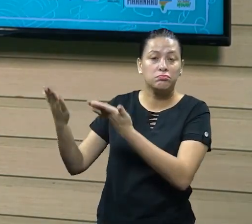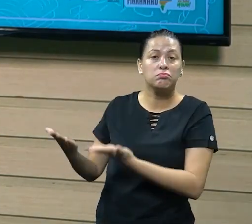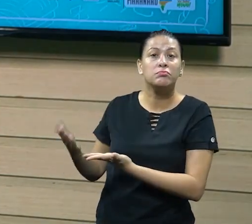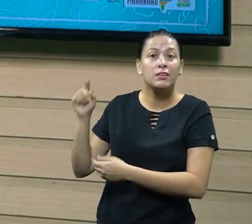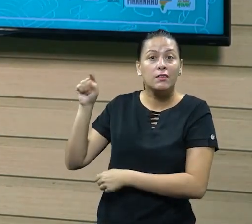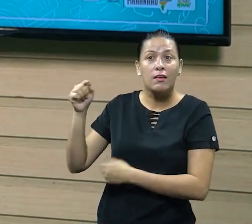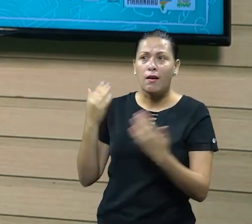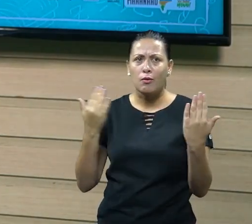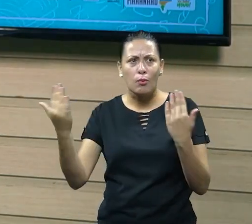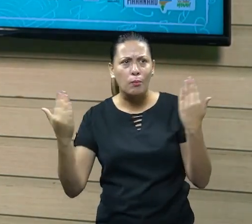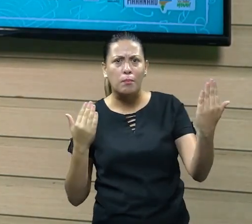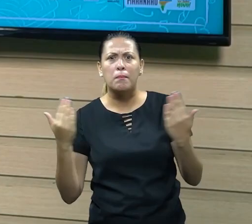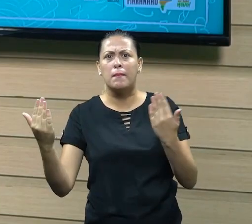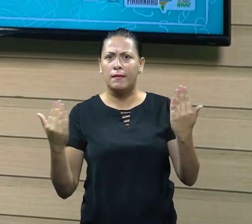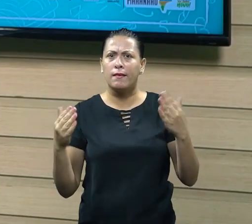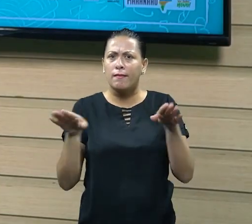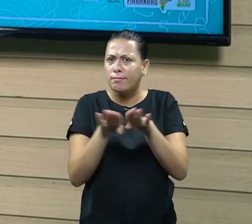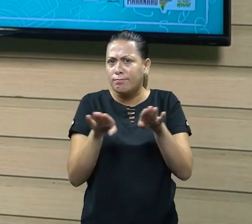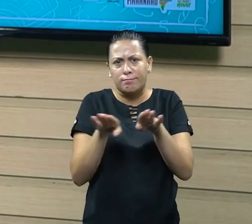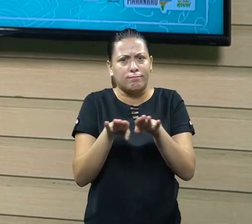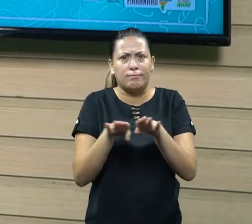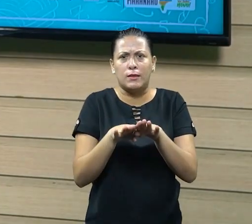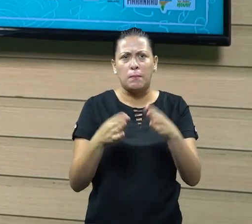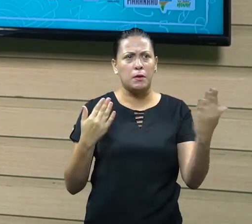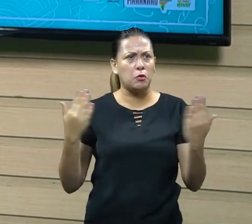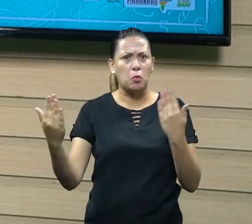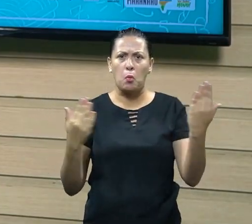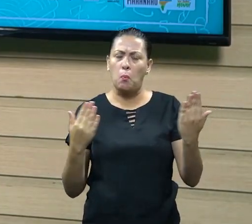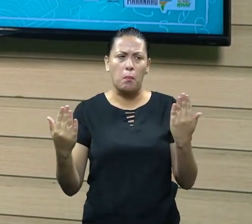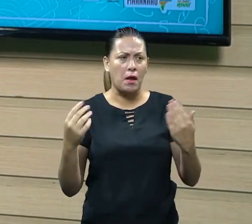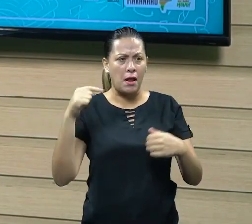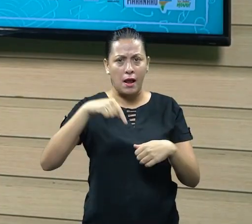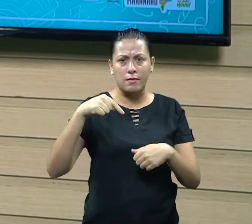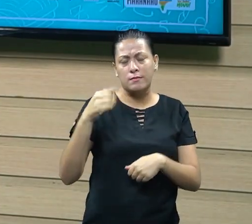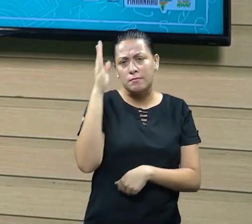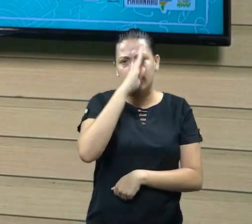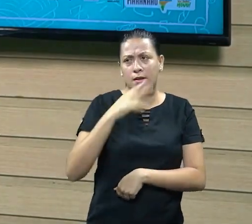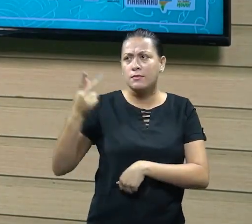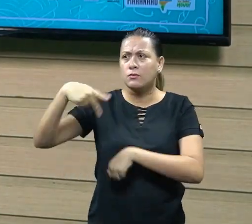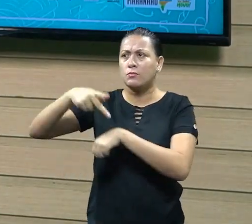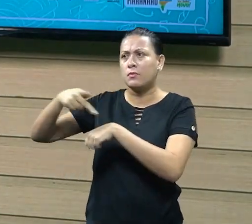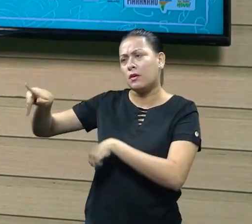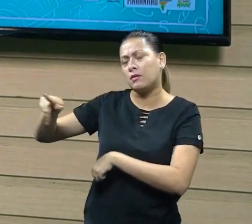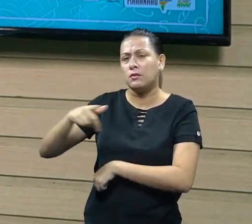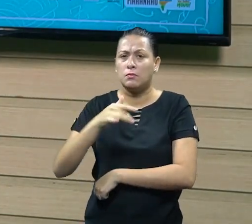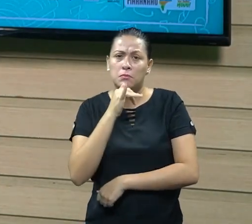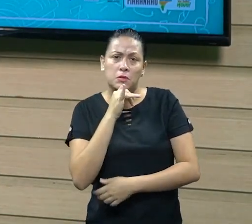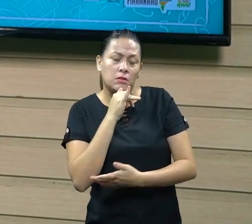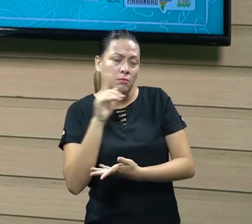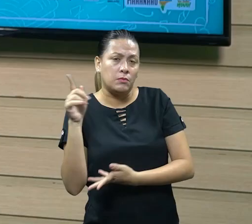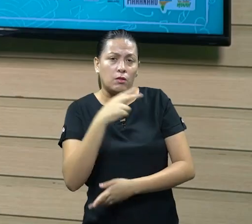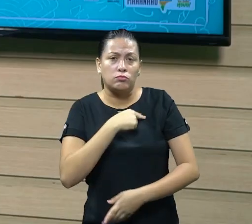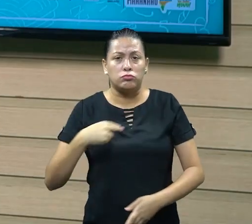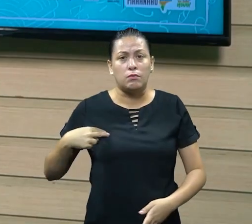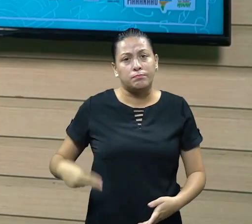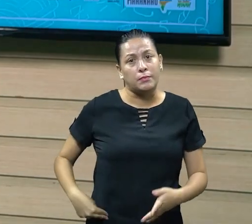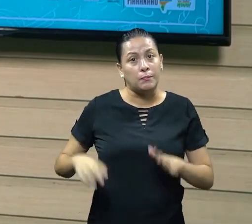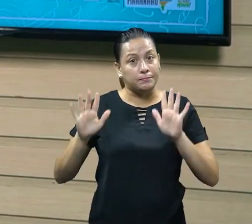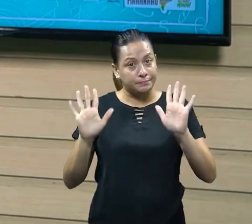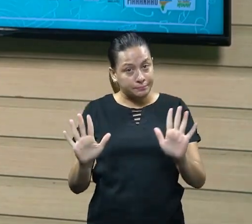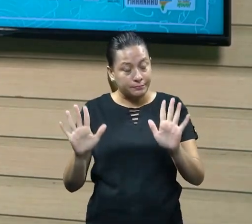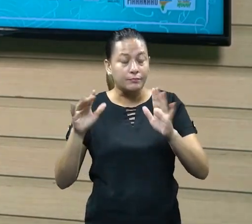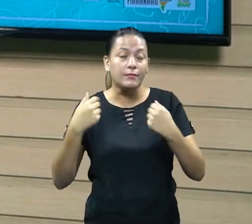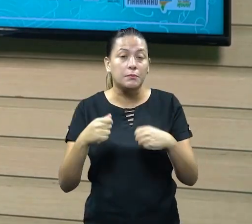comparativos até a nível mundial, né? Não só a nível nacional, a nível mundial. Deixa eu ver o que tem uma empresa no Japão. Agora, claro, eu preciso entender